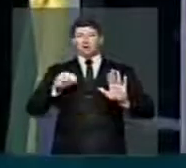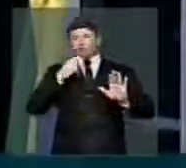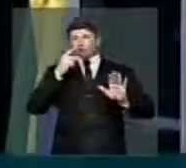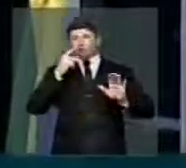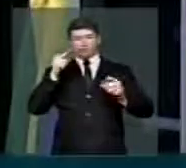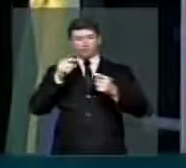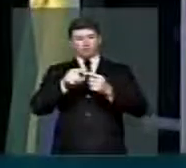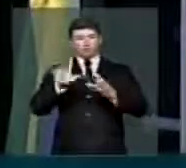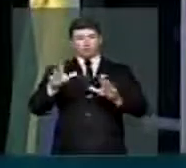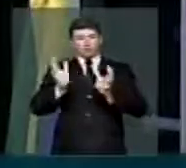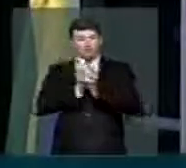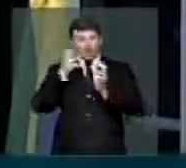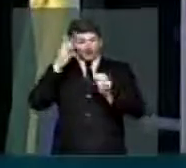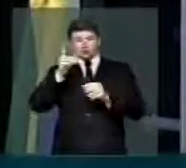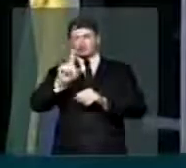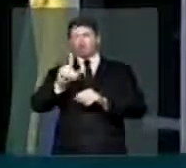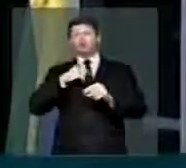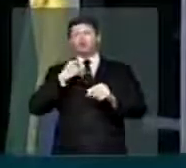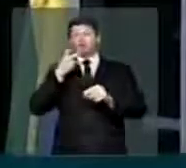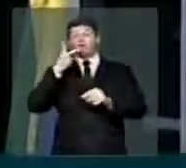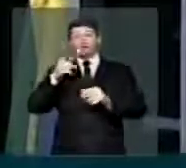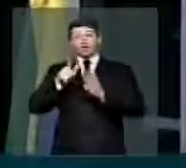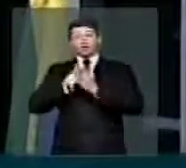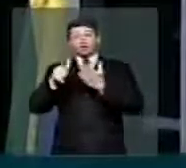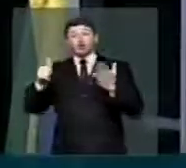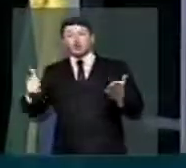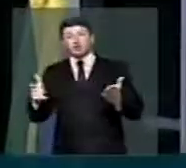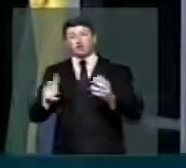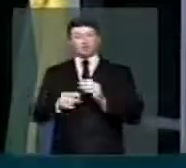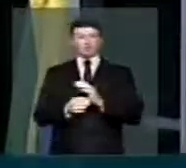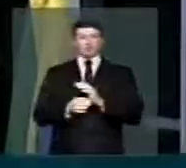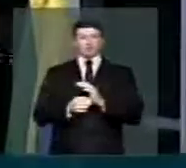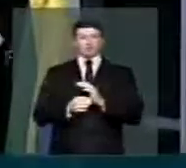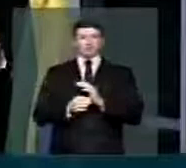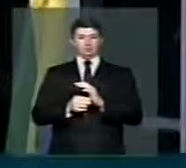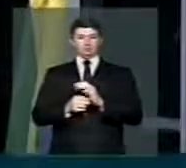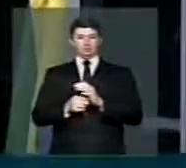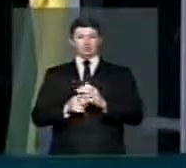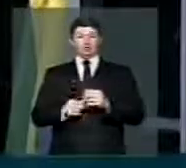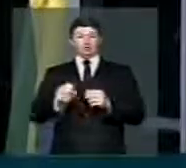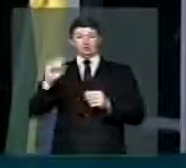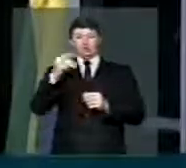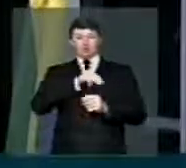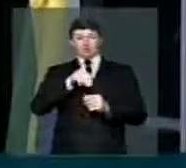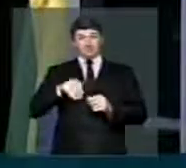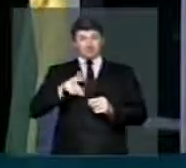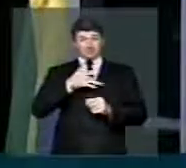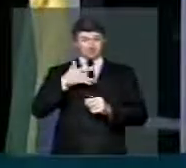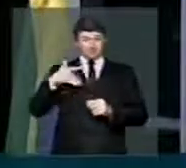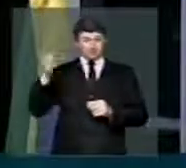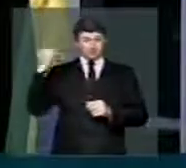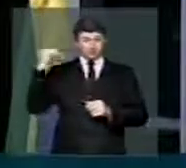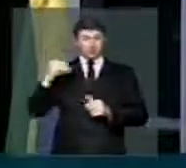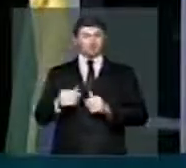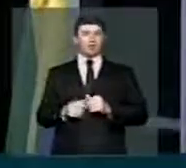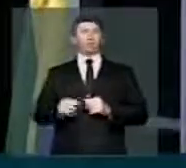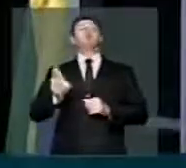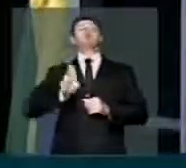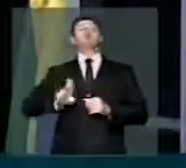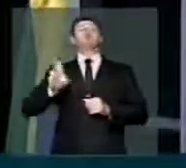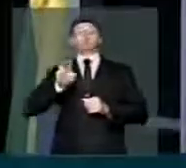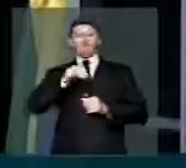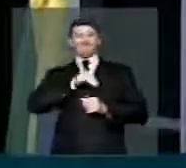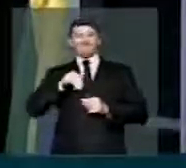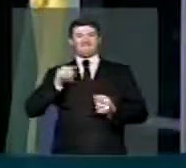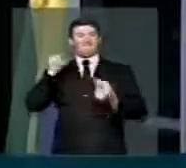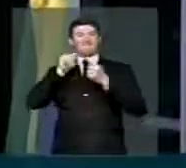o ponto de vista partidário. Eu vou pegar as manchetes de jornais. Esse ex-ministro da Saúde, que utilizou do Ministério com